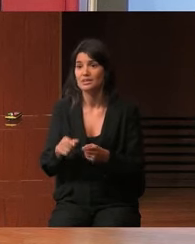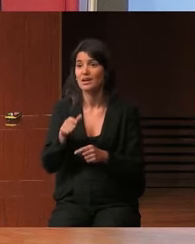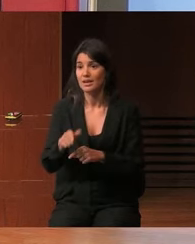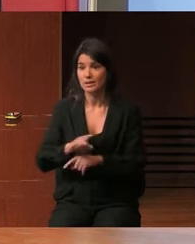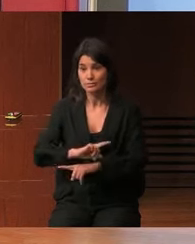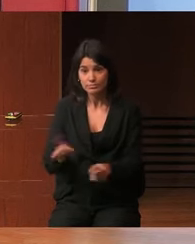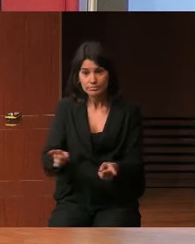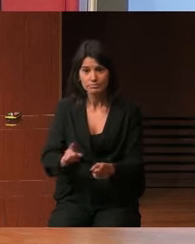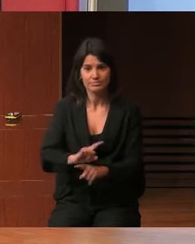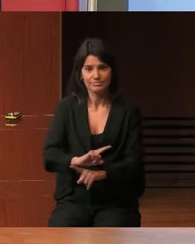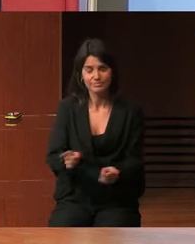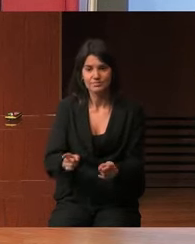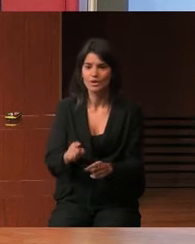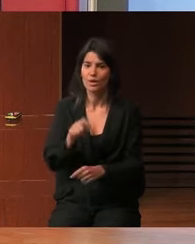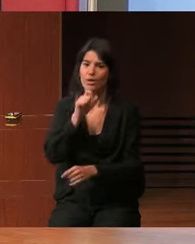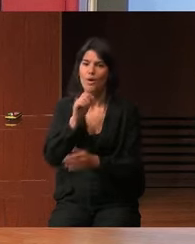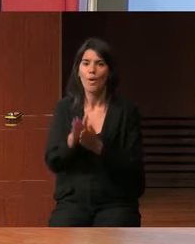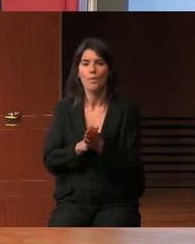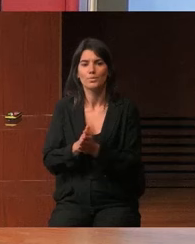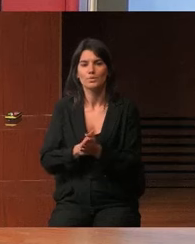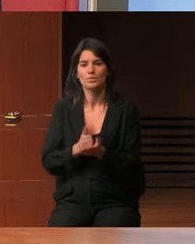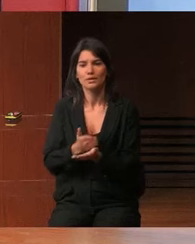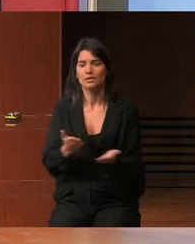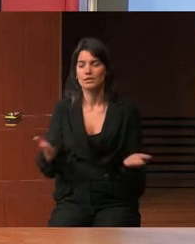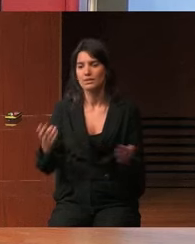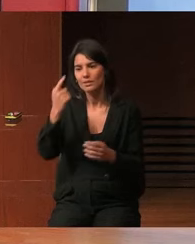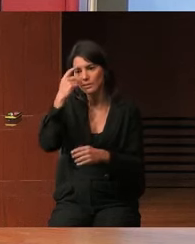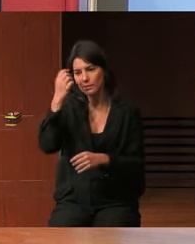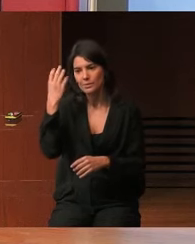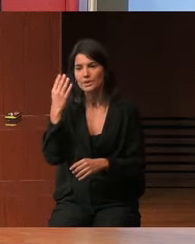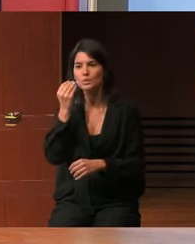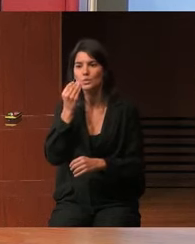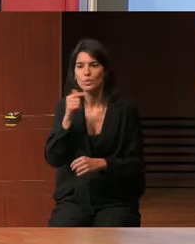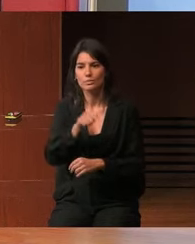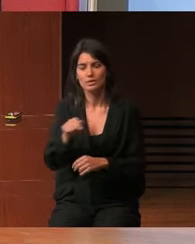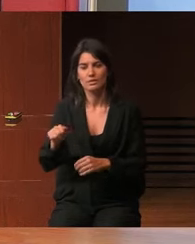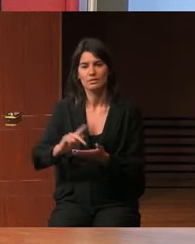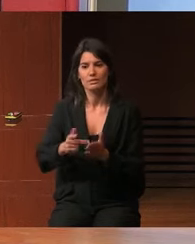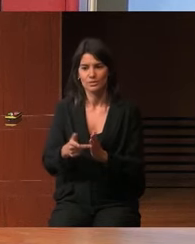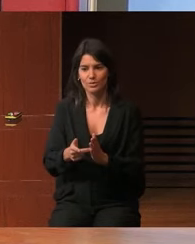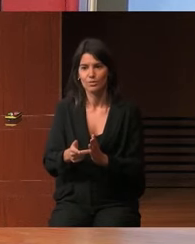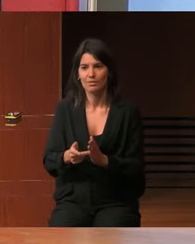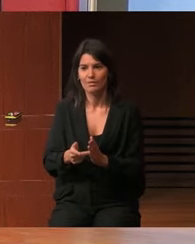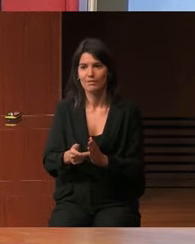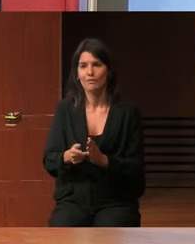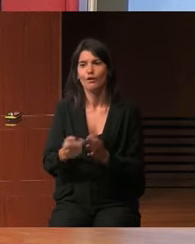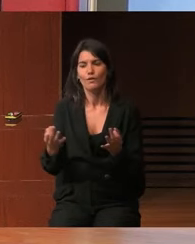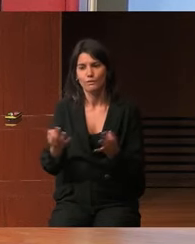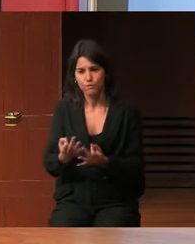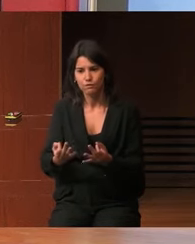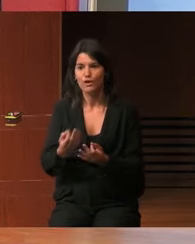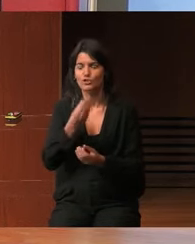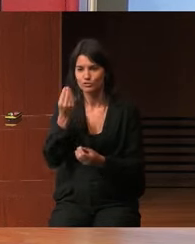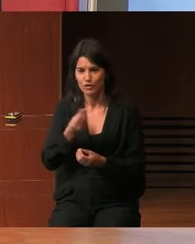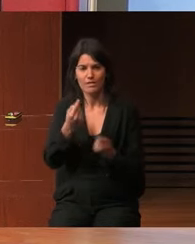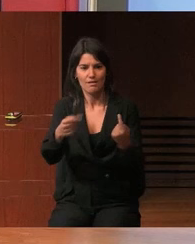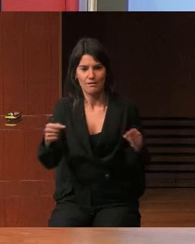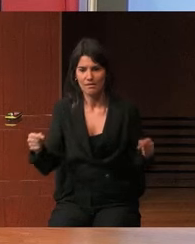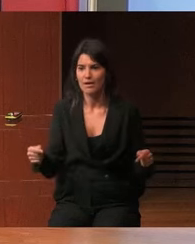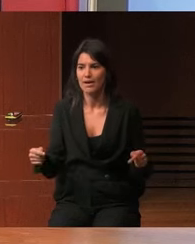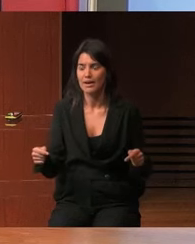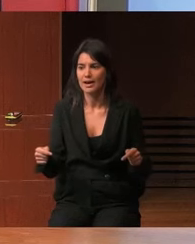vedar a si a oportunidade de compreender como é que estas tecnologias que estão efetivamente nas mãos dos nossos jovens e que